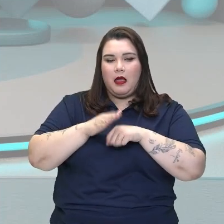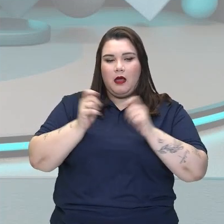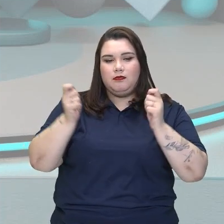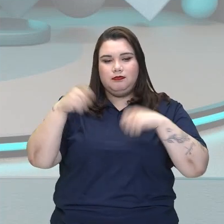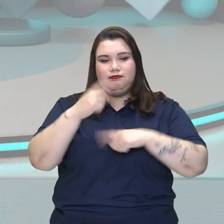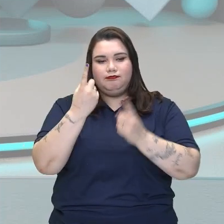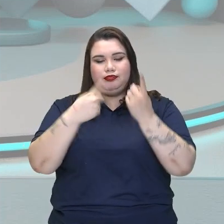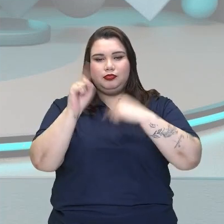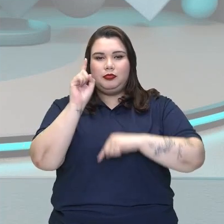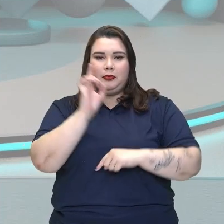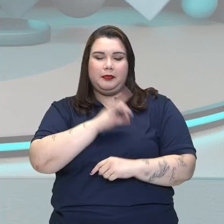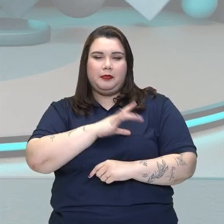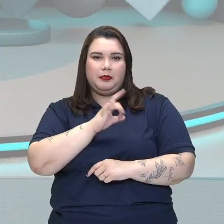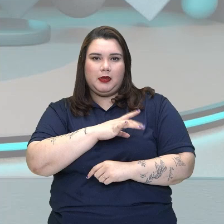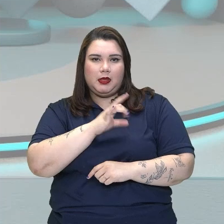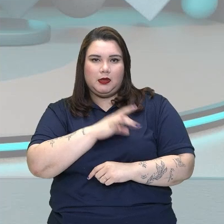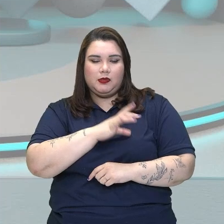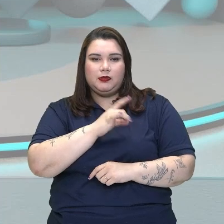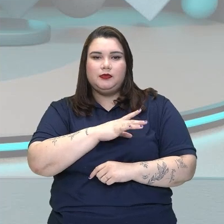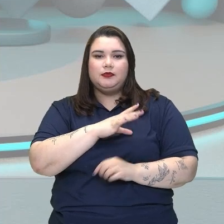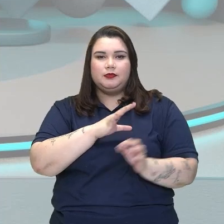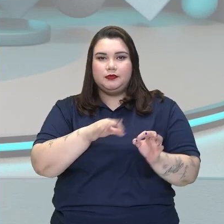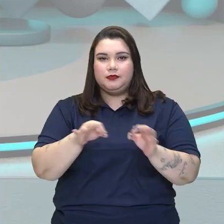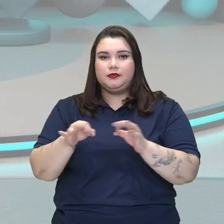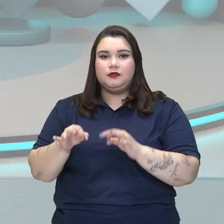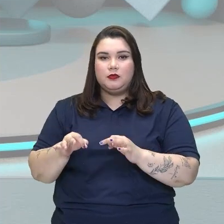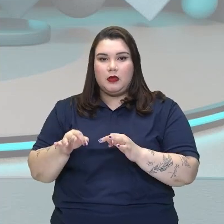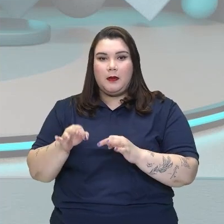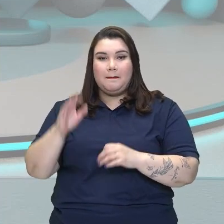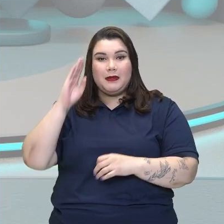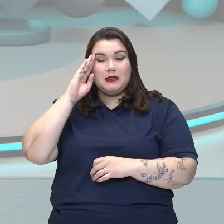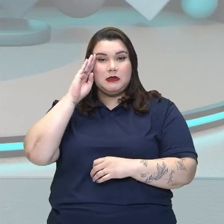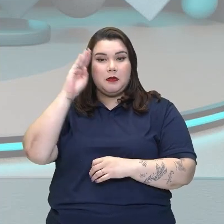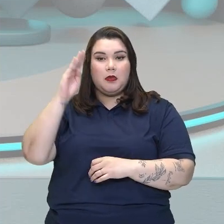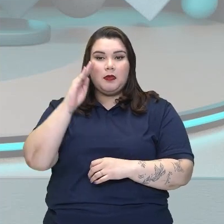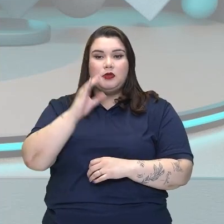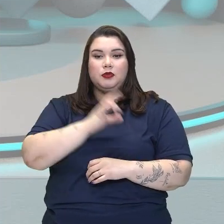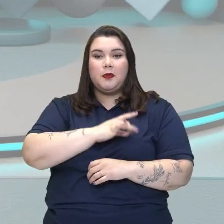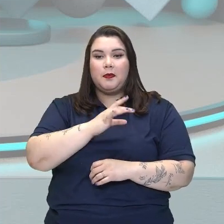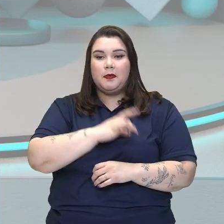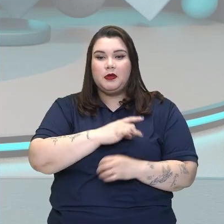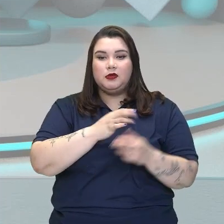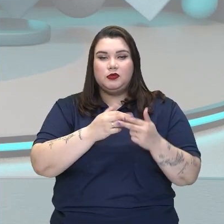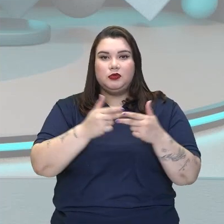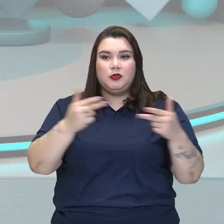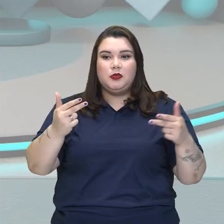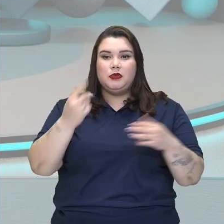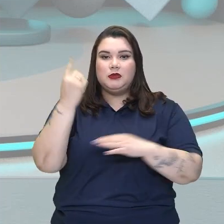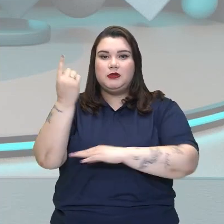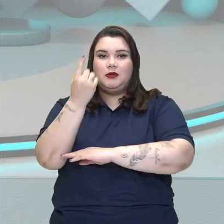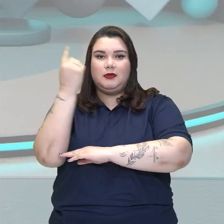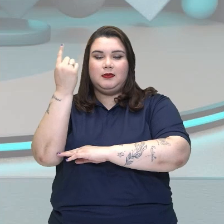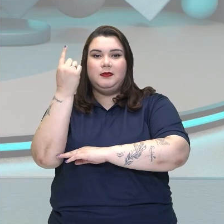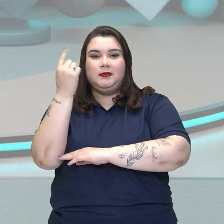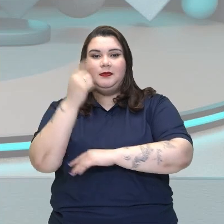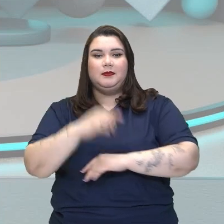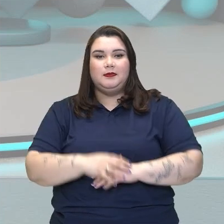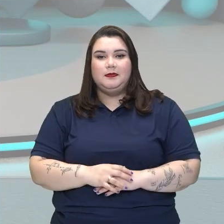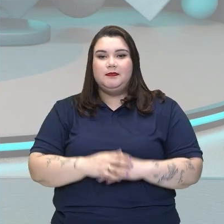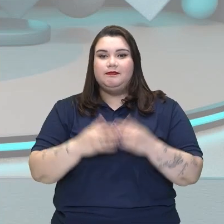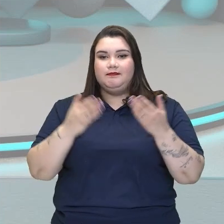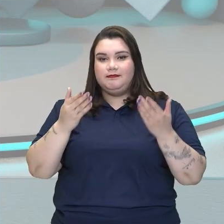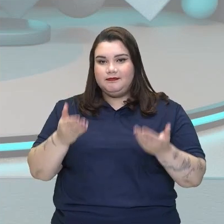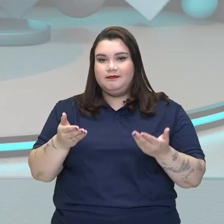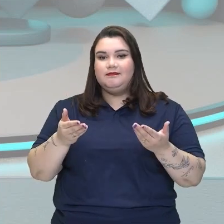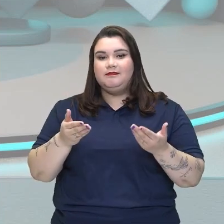a superarem o quê? Os medos, né? Especialmente o medo de altura. Eu vou ser bem sincero, eu